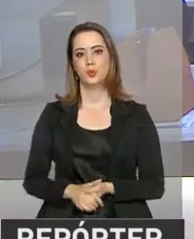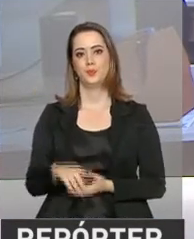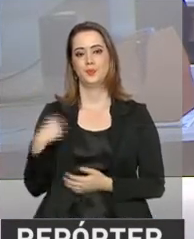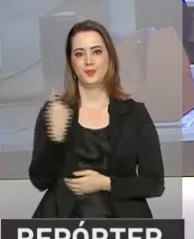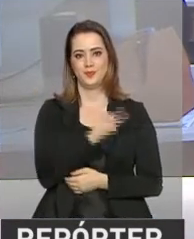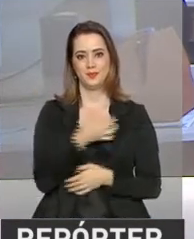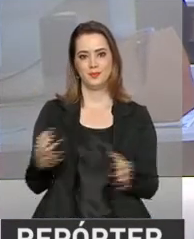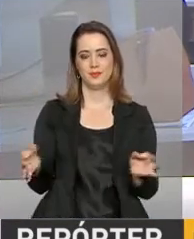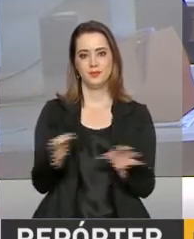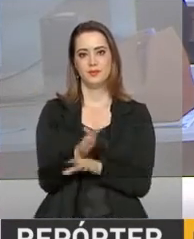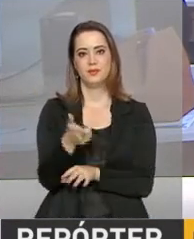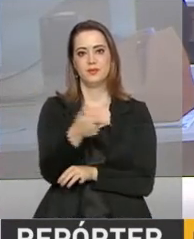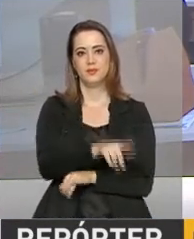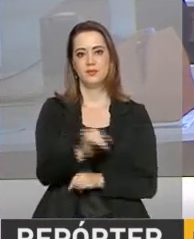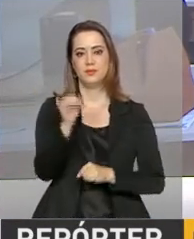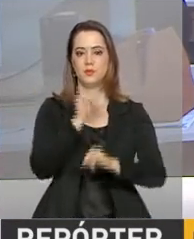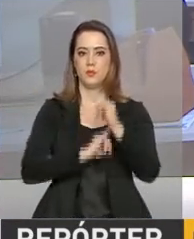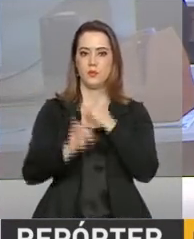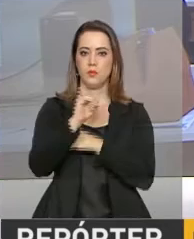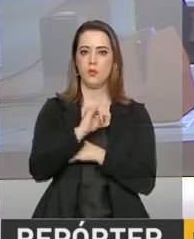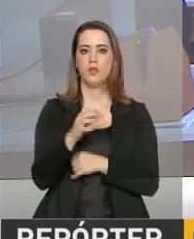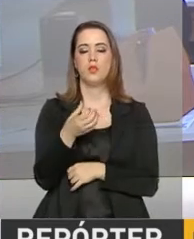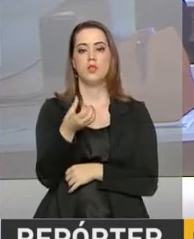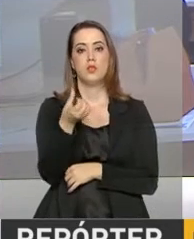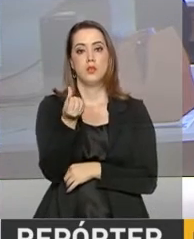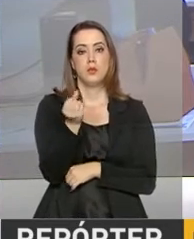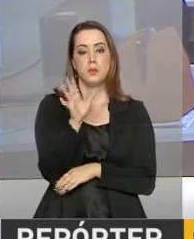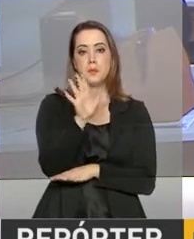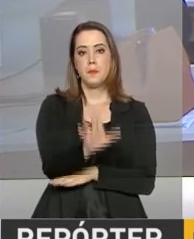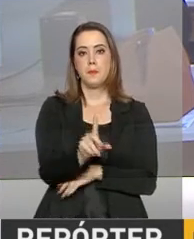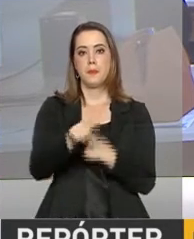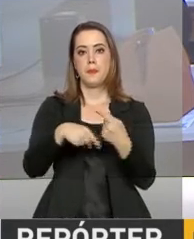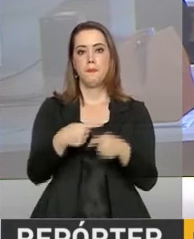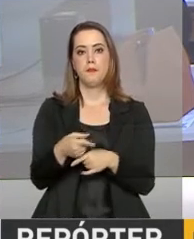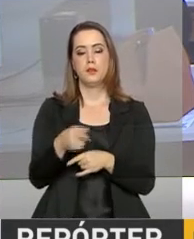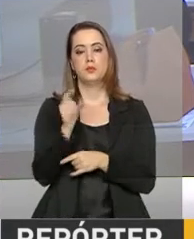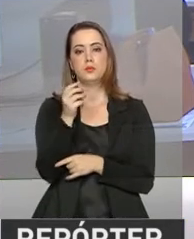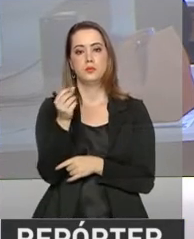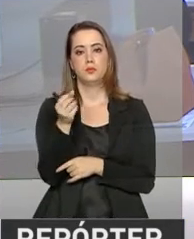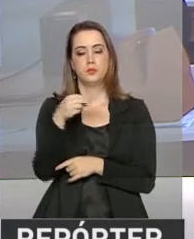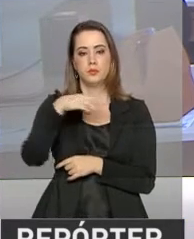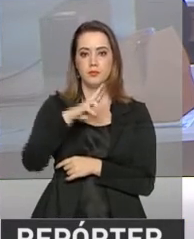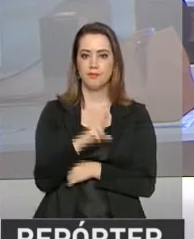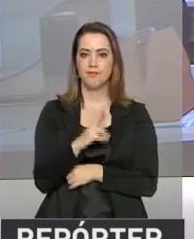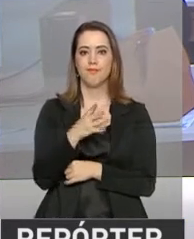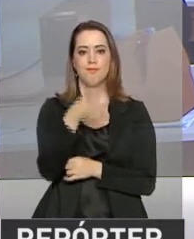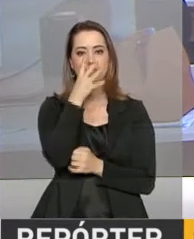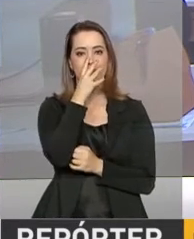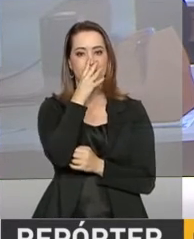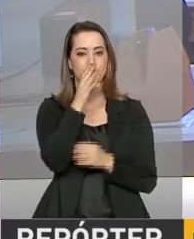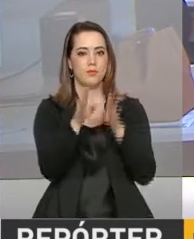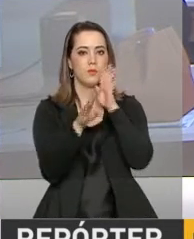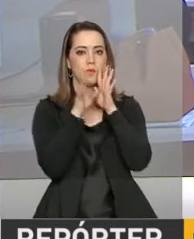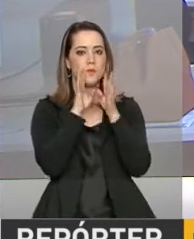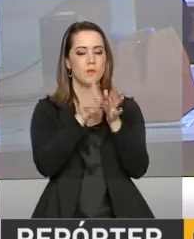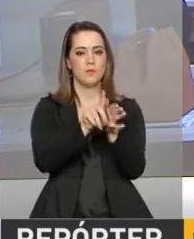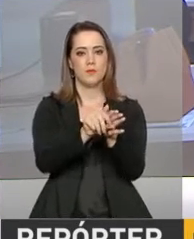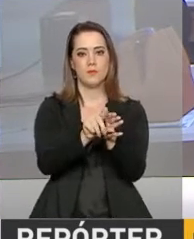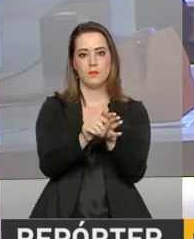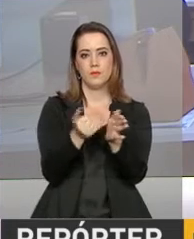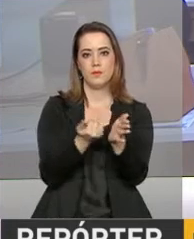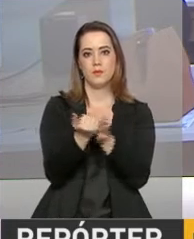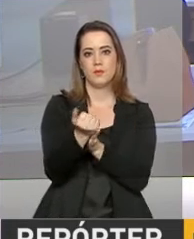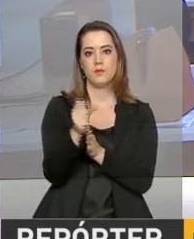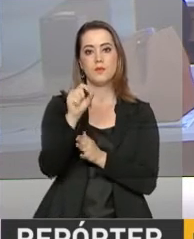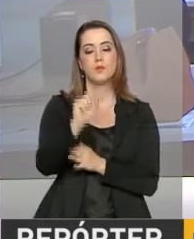aqui voltamos a qualquer momento com outras informações ou às seis da tarde na próxima edição do repórter nbr acompanhe também as novidades em nossas redes